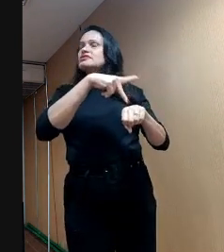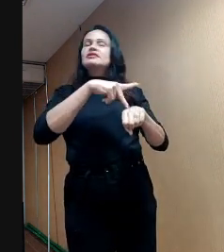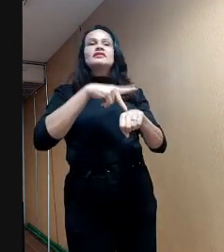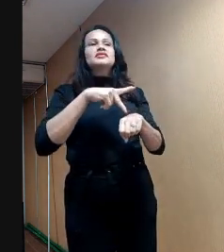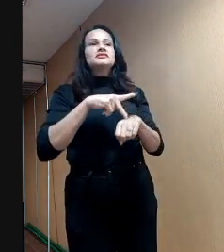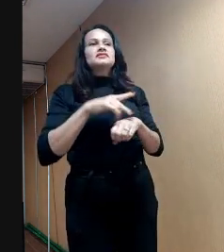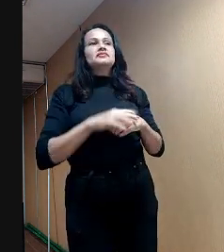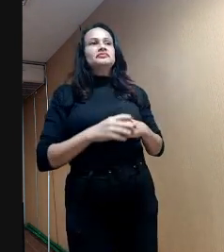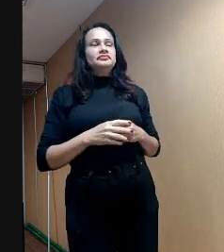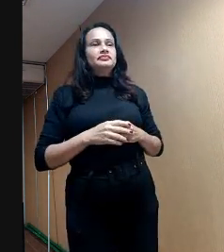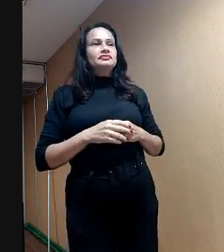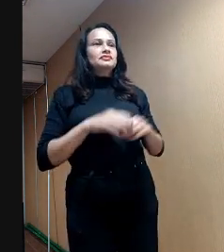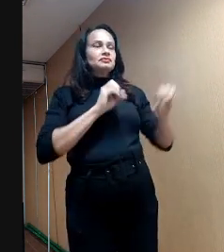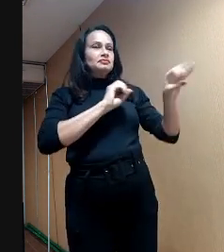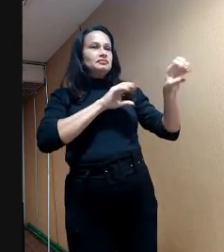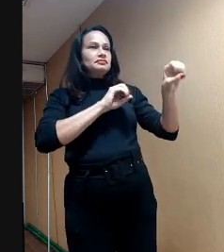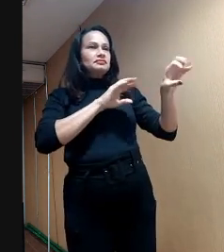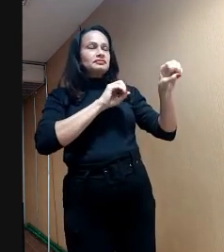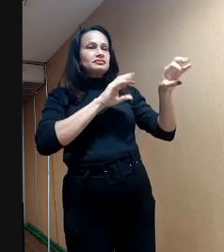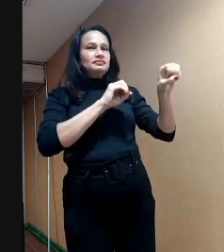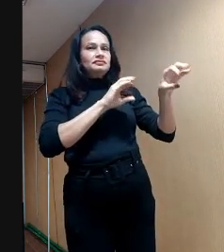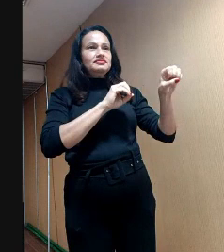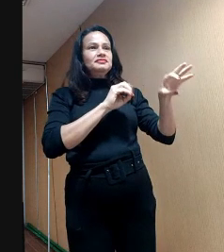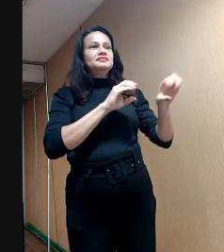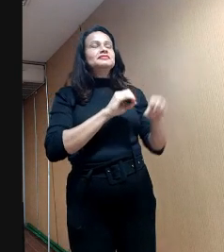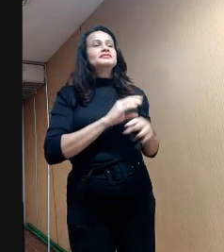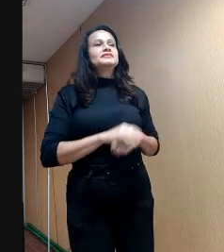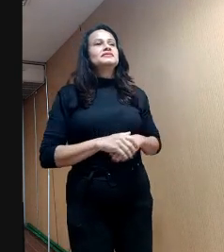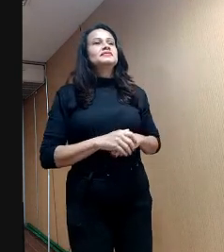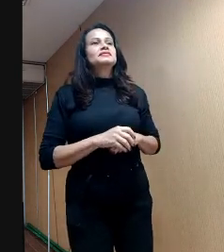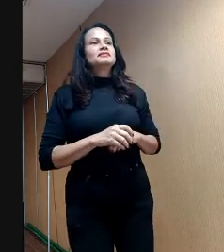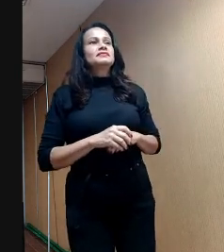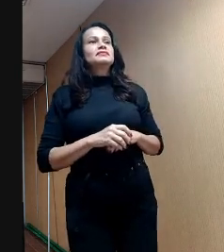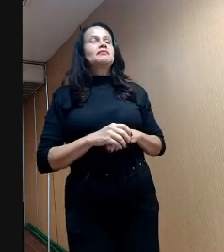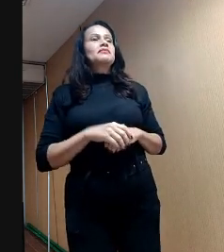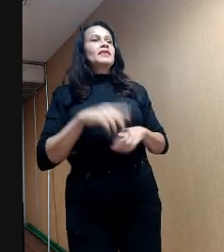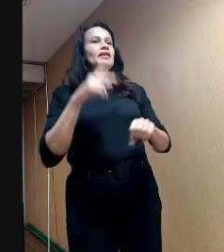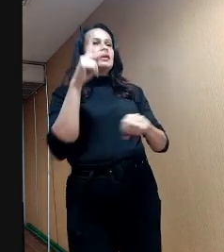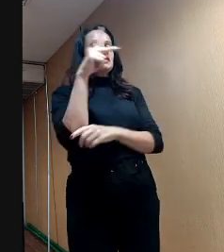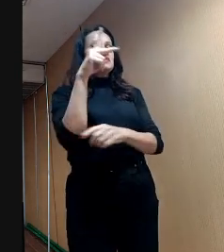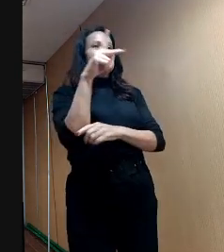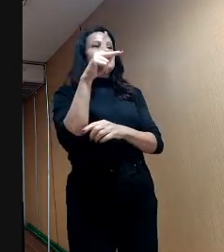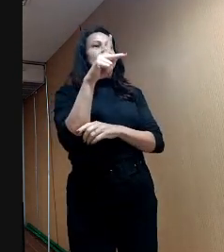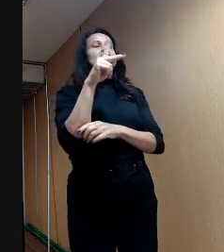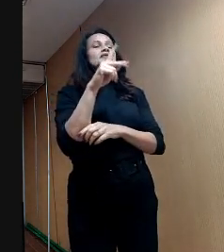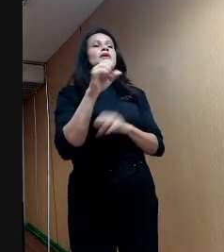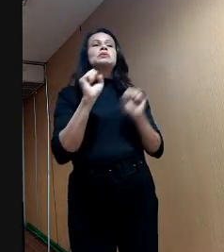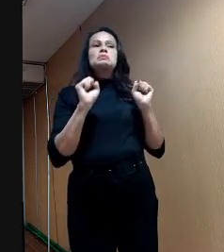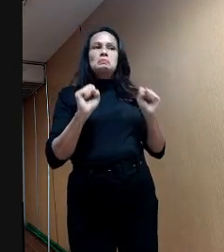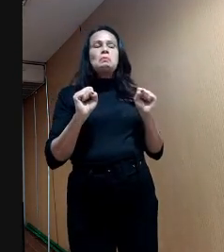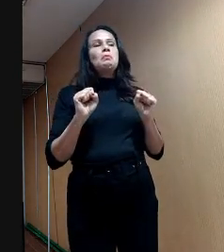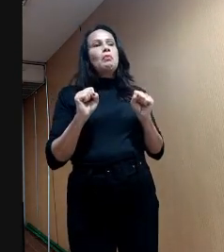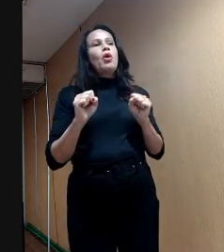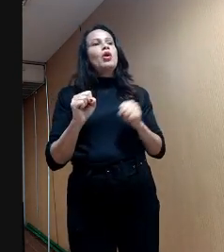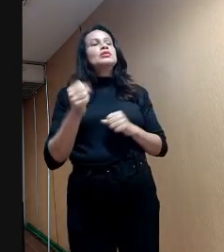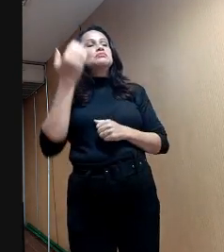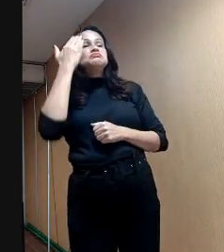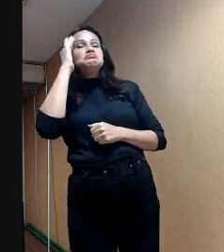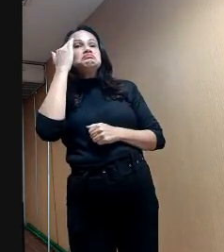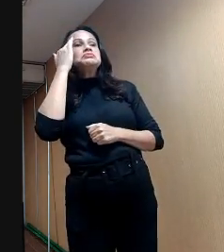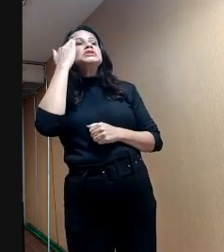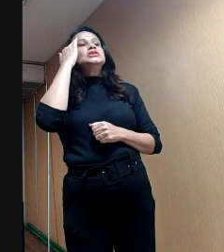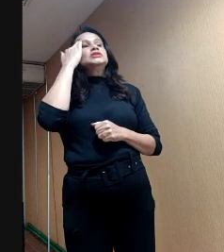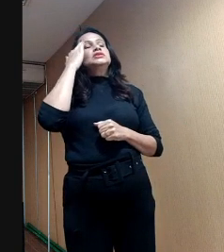os estudantes do nosso campus, os estudantes do campus Pesqueira, possam aprofundar o seu entendimento, explorarem